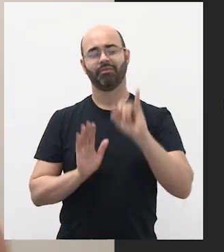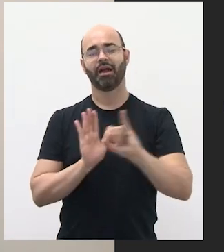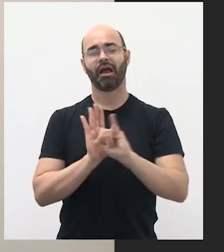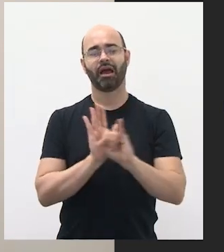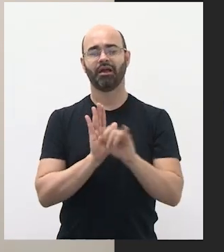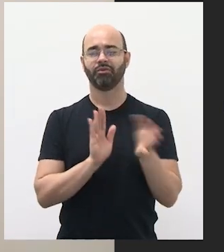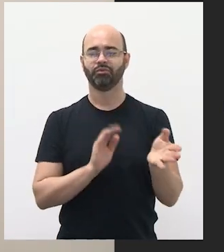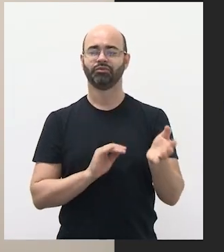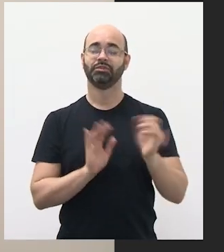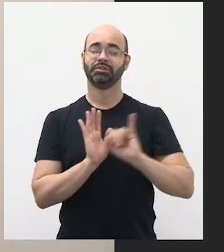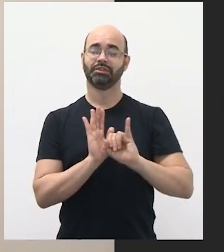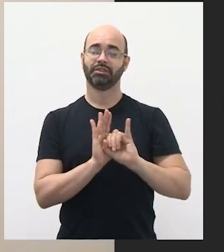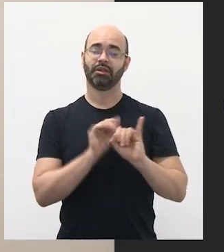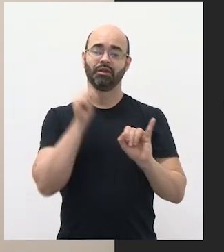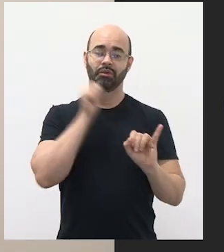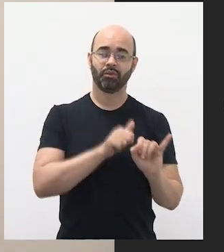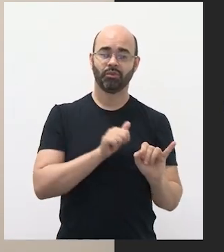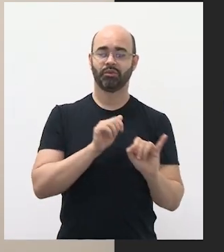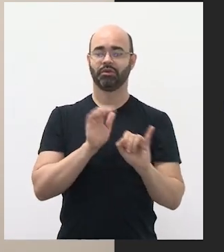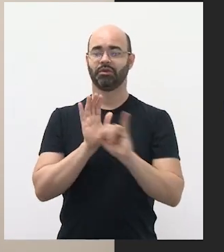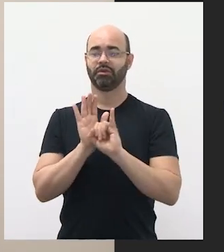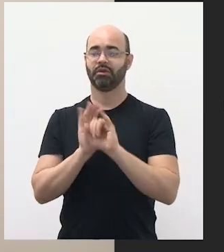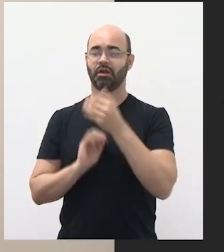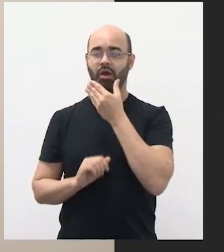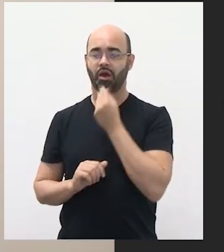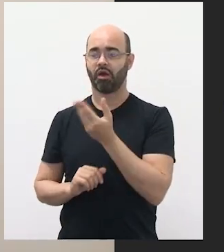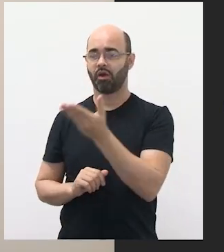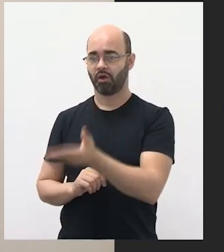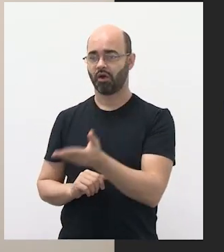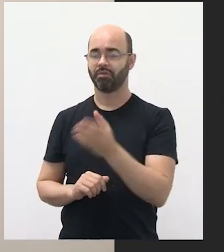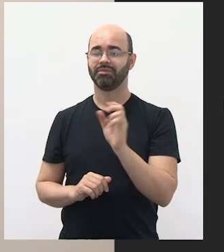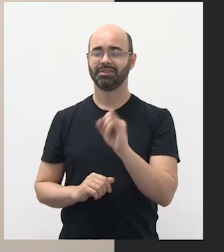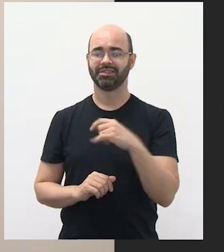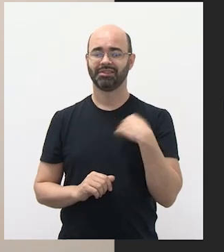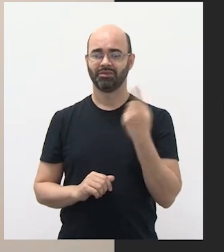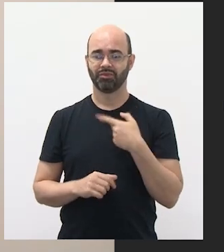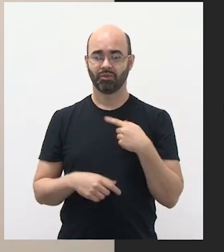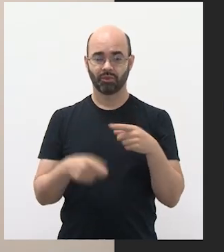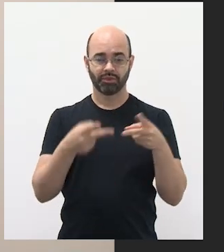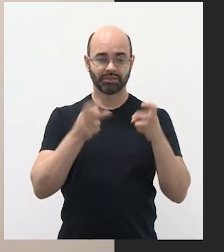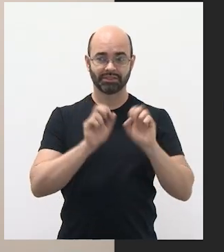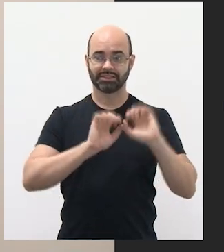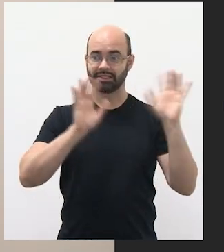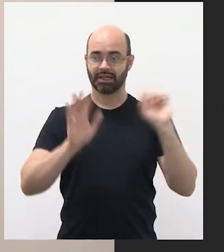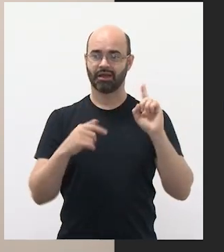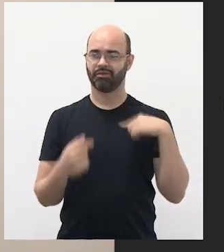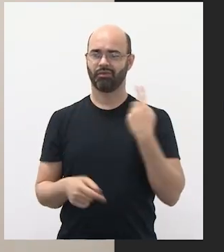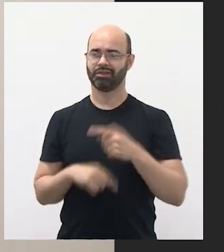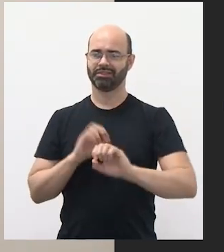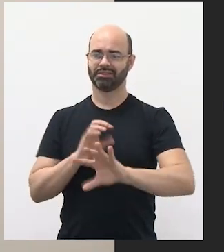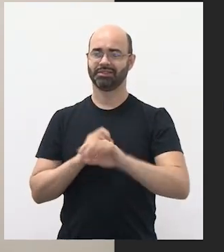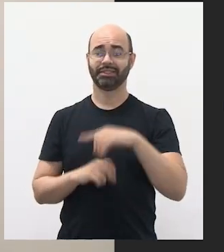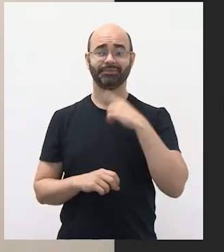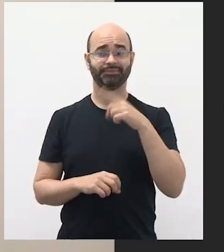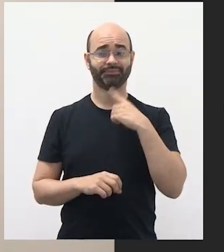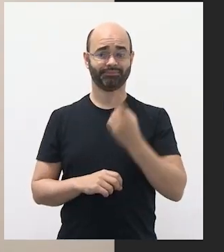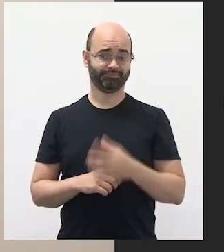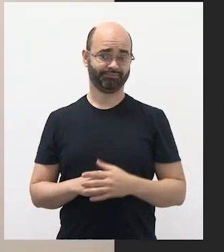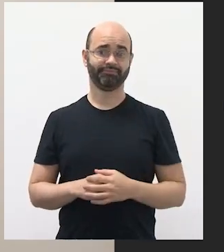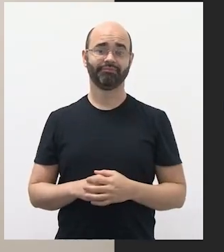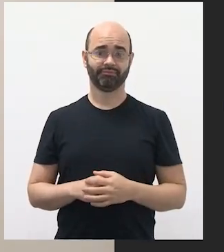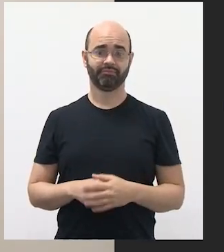dos nossos alunos, nós não conseguimos ensinar. Então, o grande passo é a gente